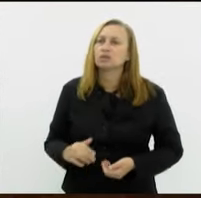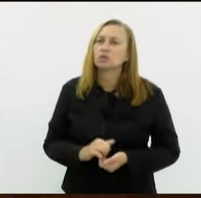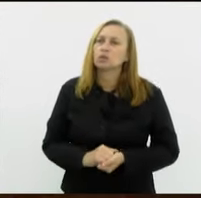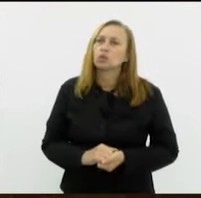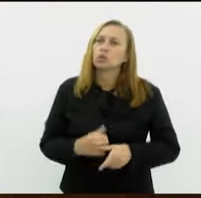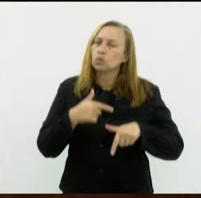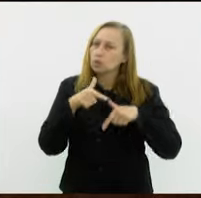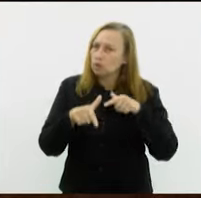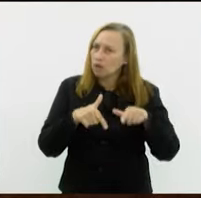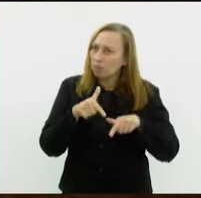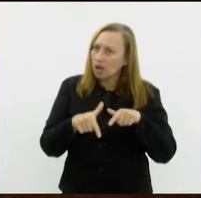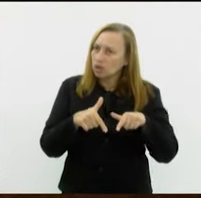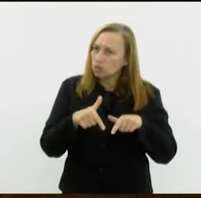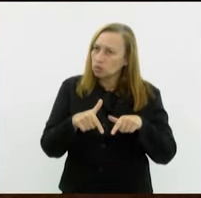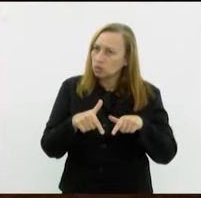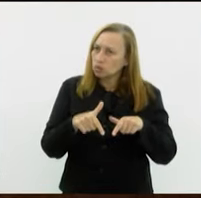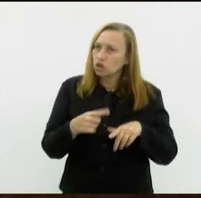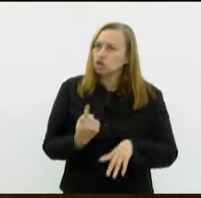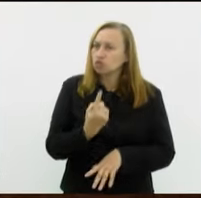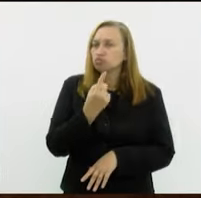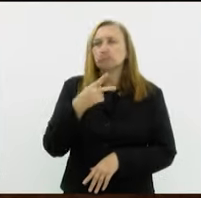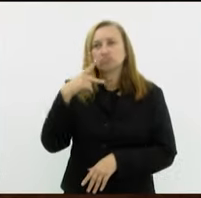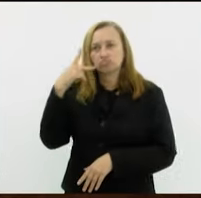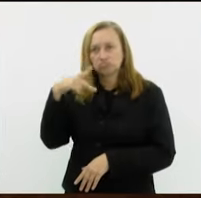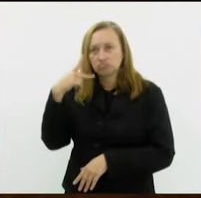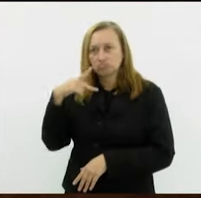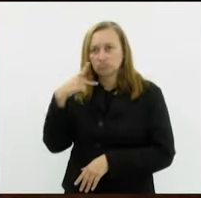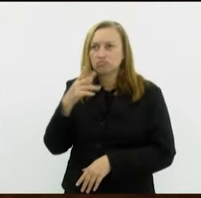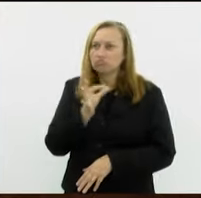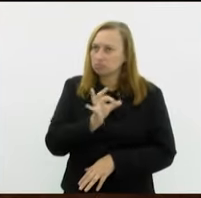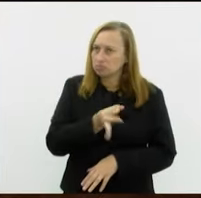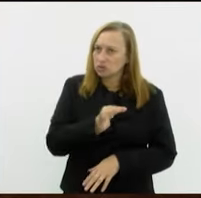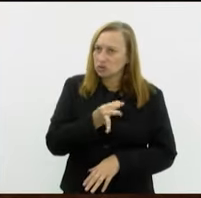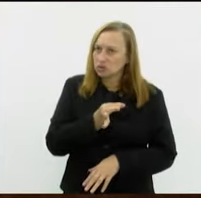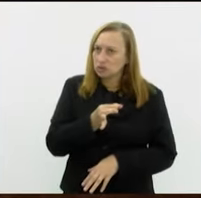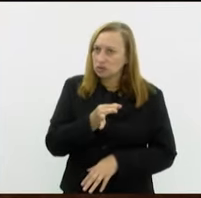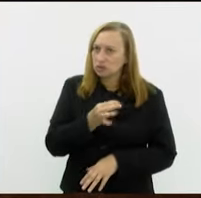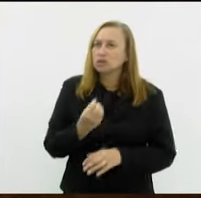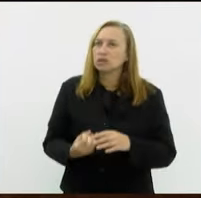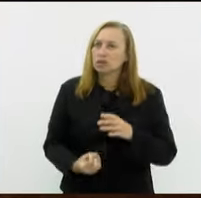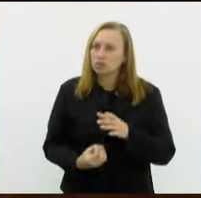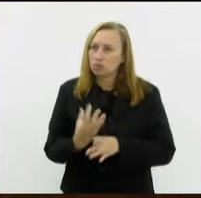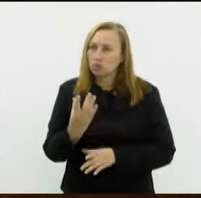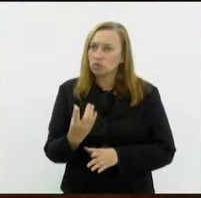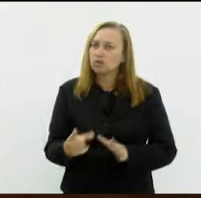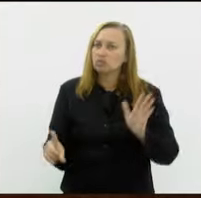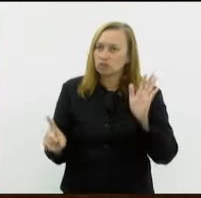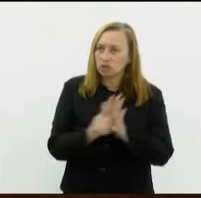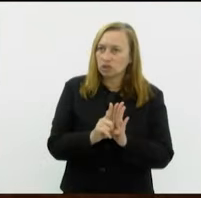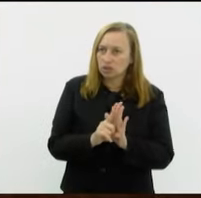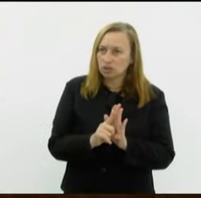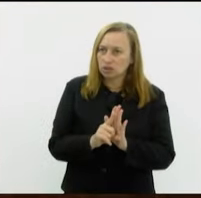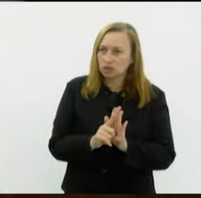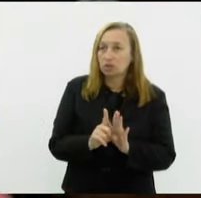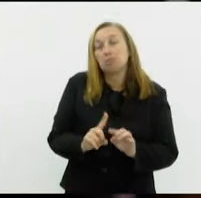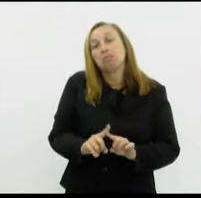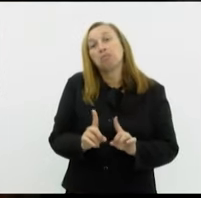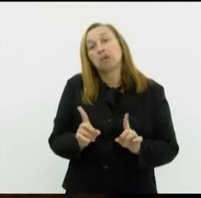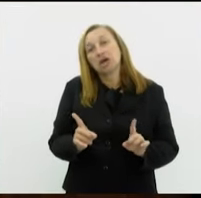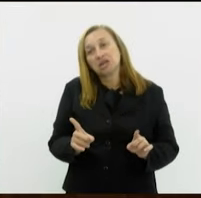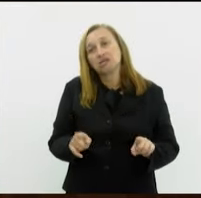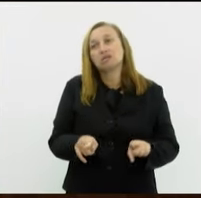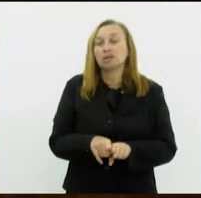função precípua de um parlamentar, por óbvio, é a produção legislativa, mas, por conseguinte,